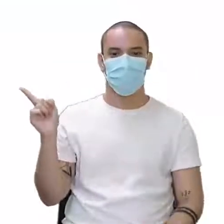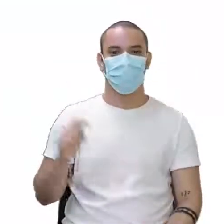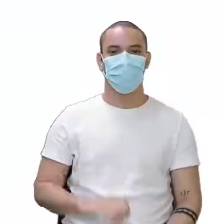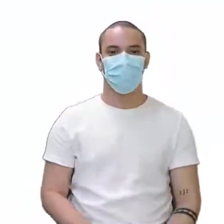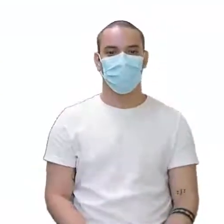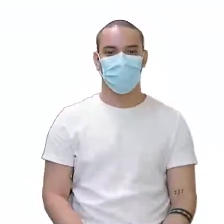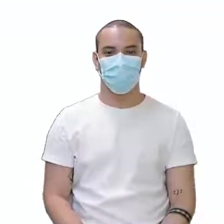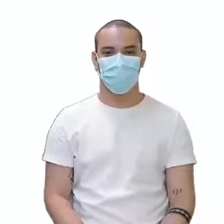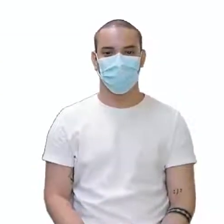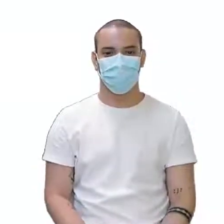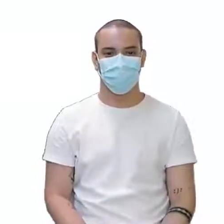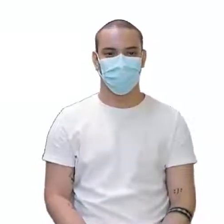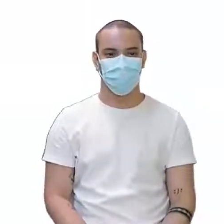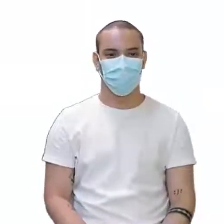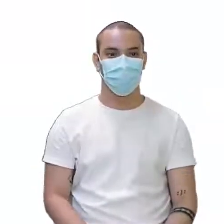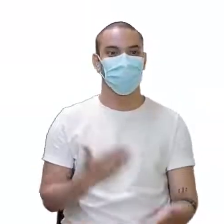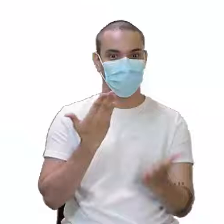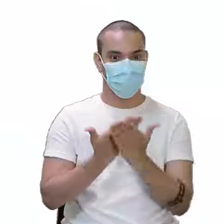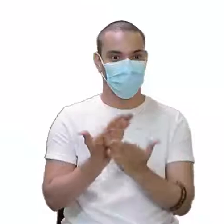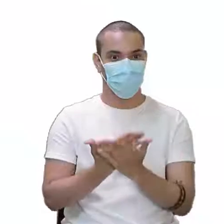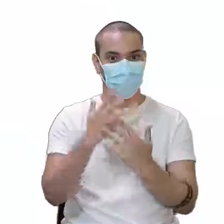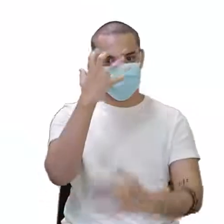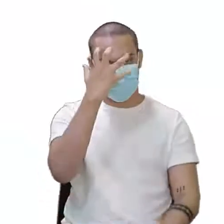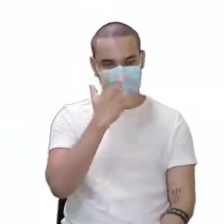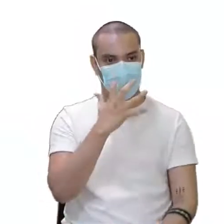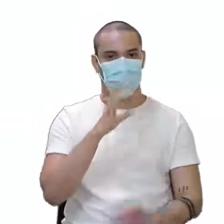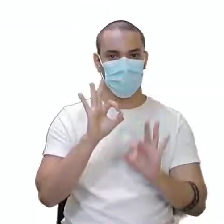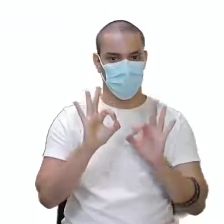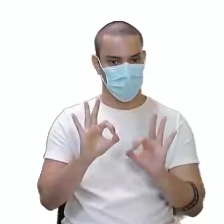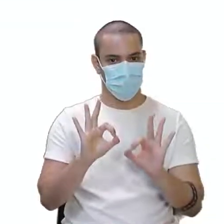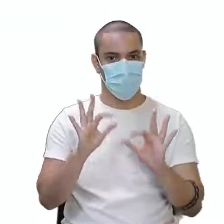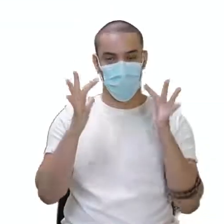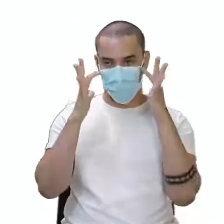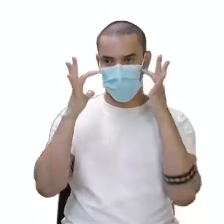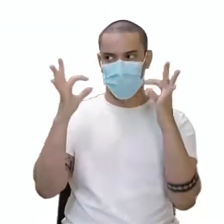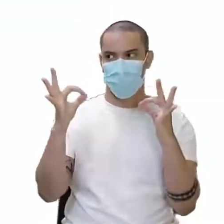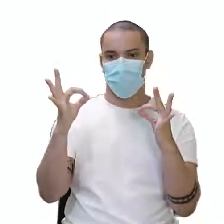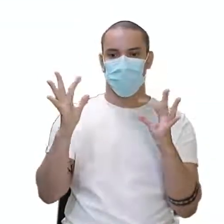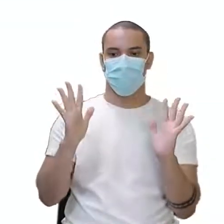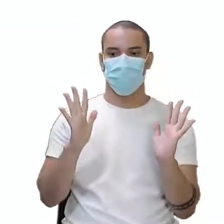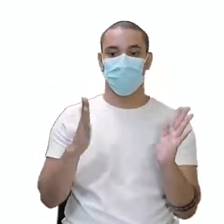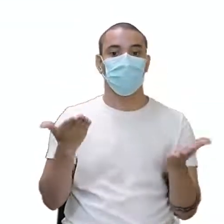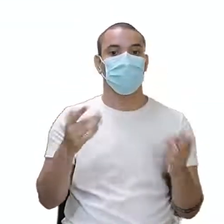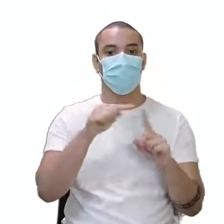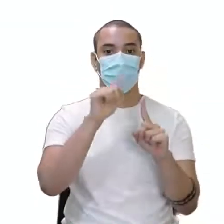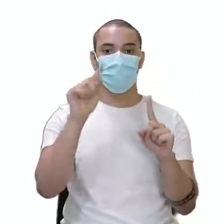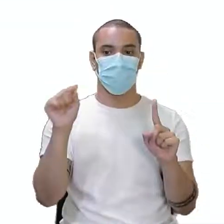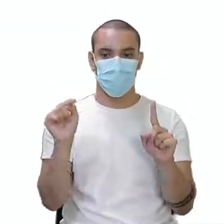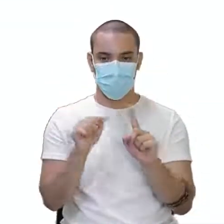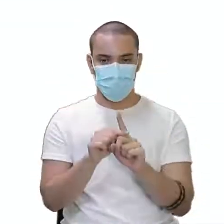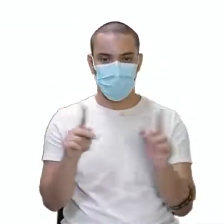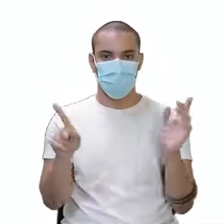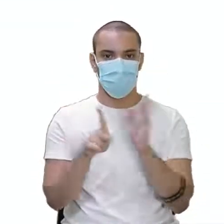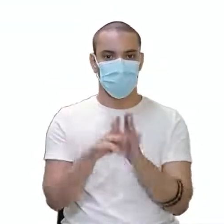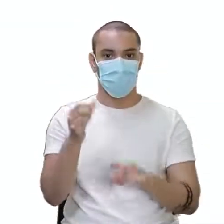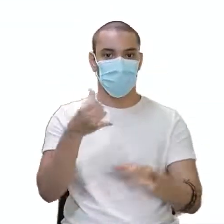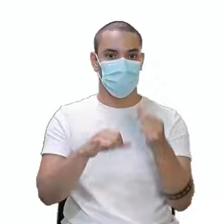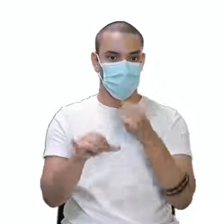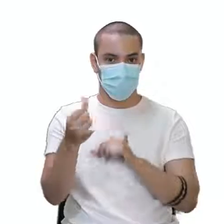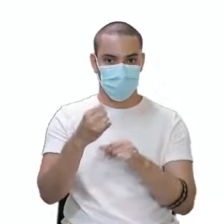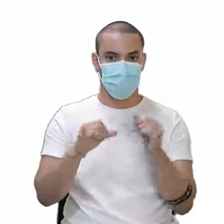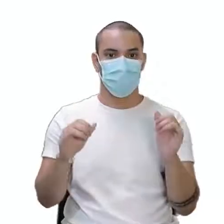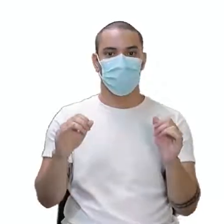Por favor. Vamos levar a sério o negócio aqui? Concentração. Ciclos biogeoquímicos.